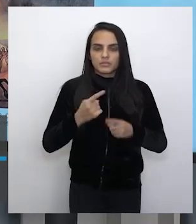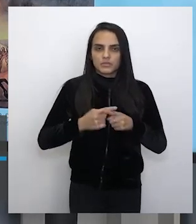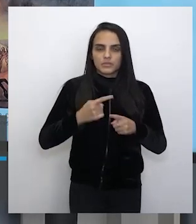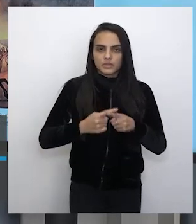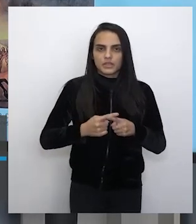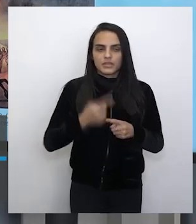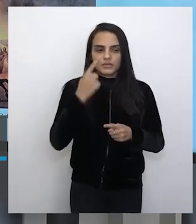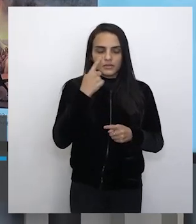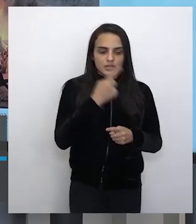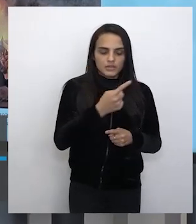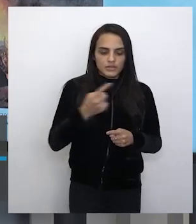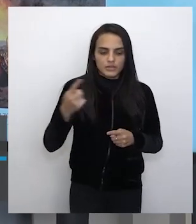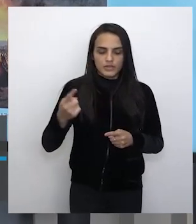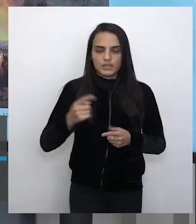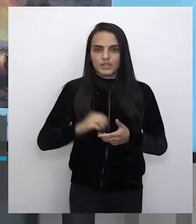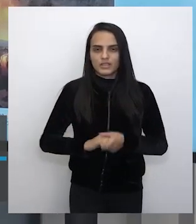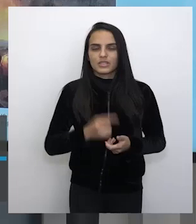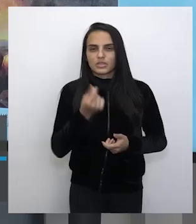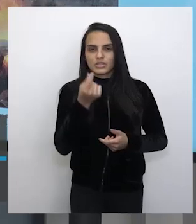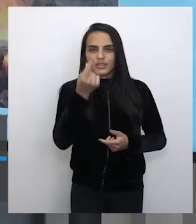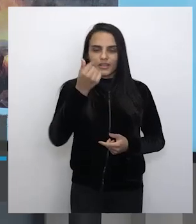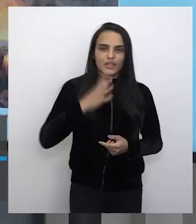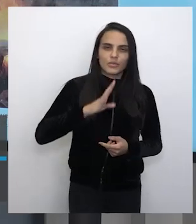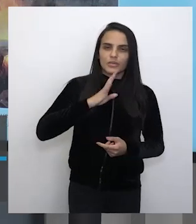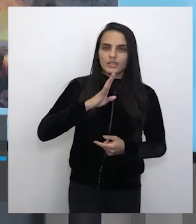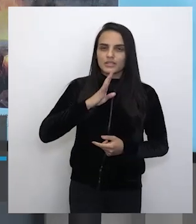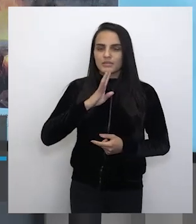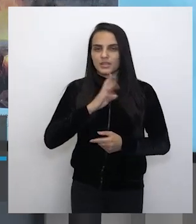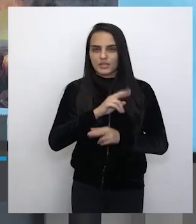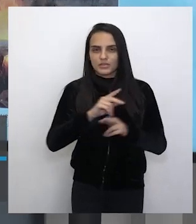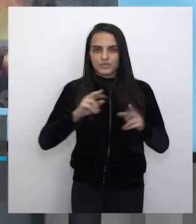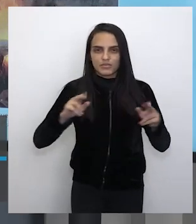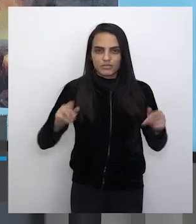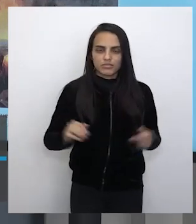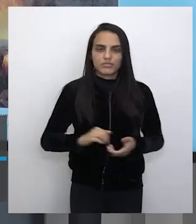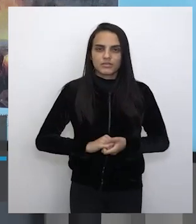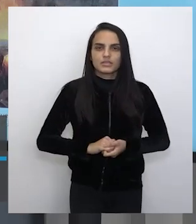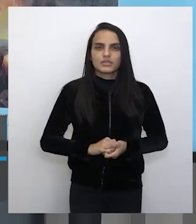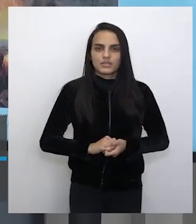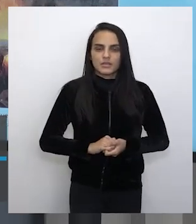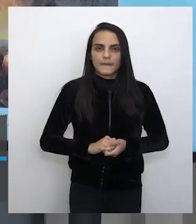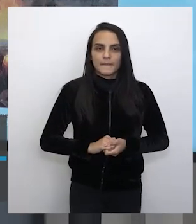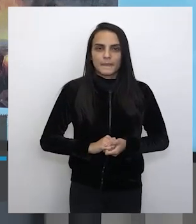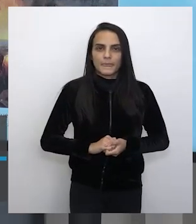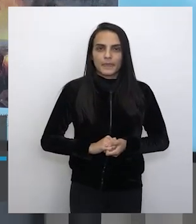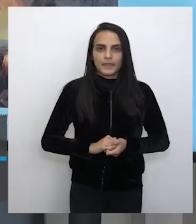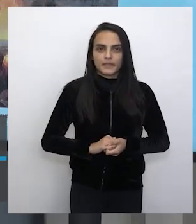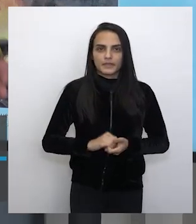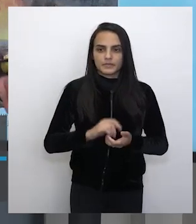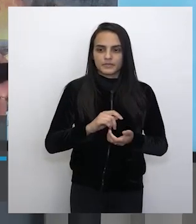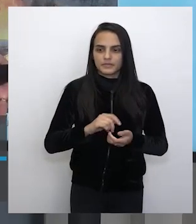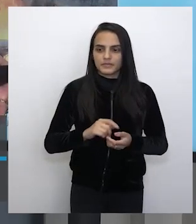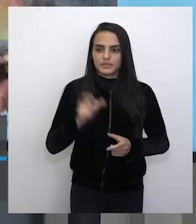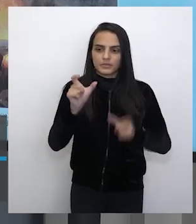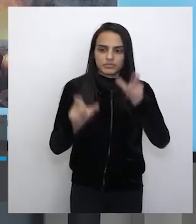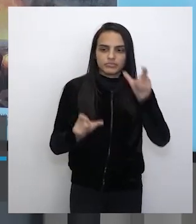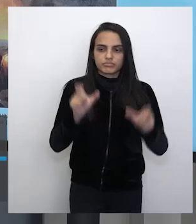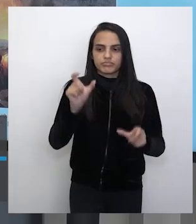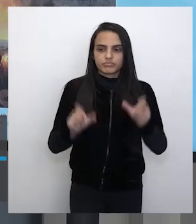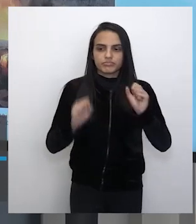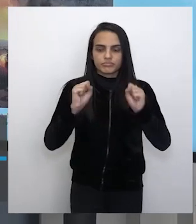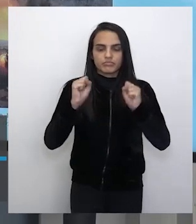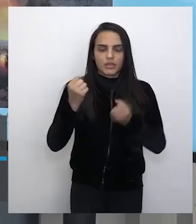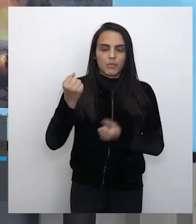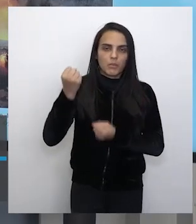via toda a concentração de riqueza e de conhecimento nas mãos de poucos poderosos, na verdade, do alto clero. E